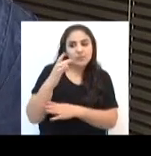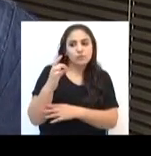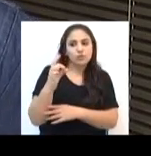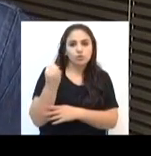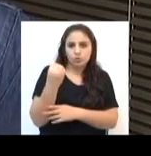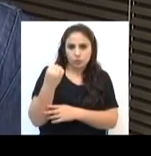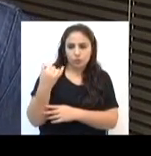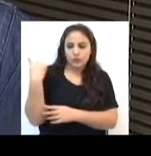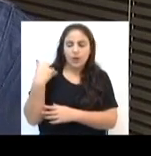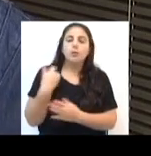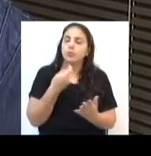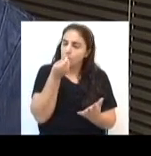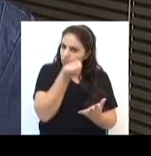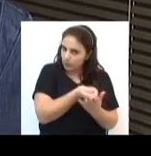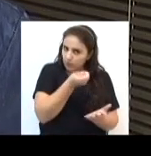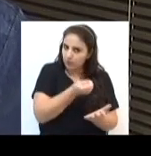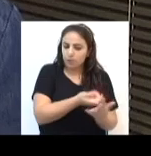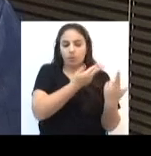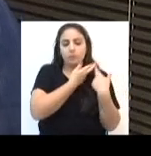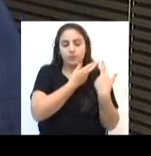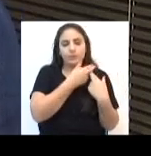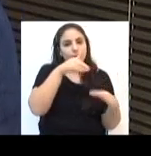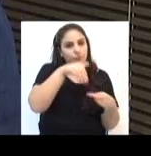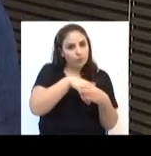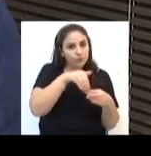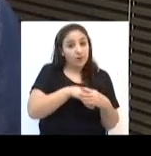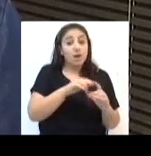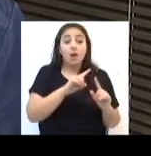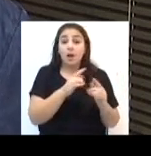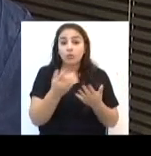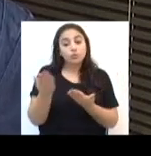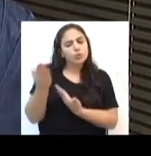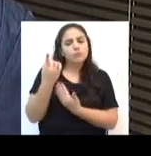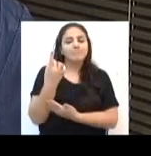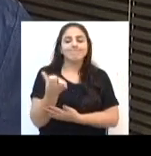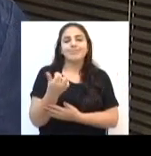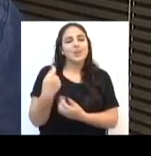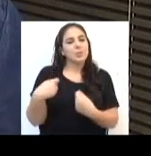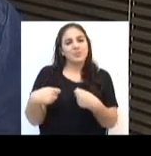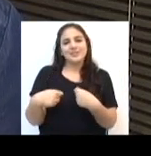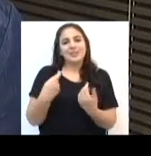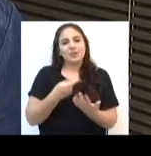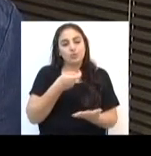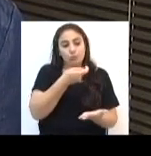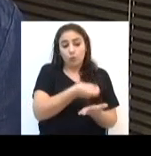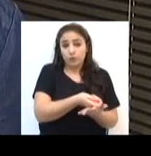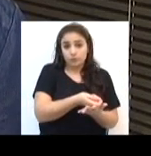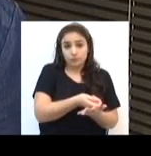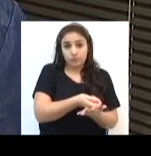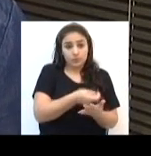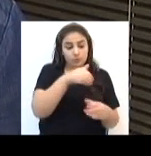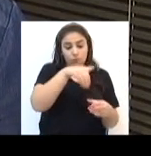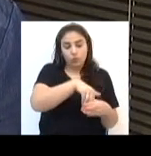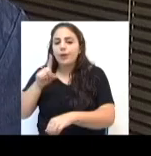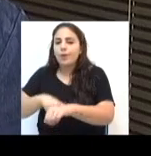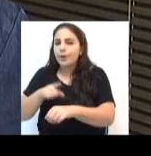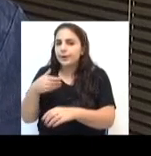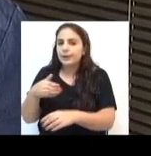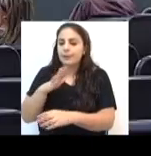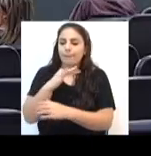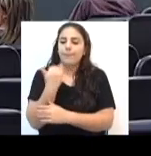hoje, graças aos nossos comerciantes, ao nosso comércio. E as feiras itinerantes, todo mundo enrola e acaba virando em